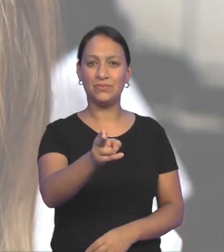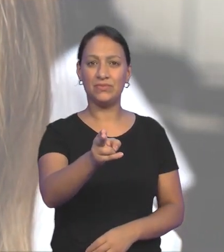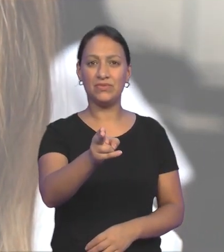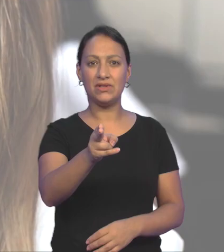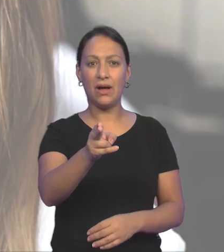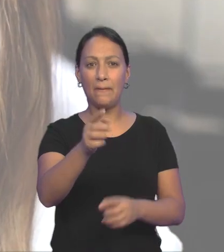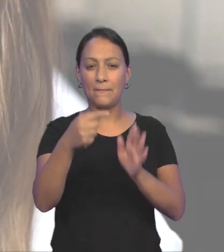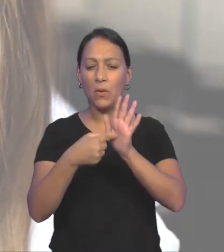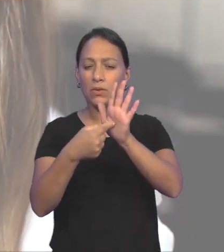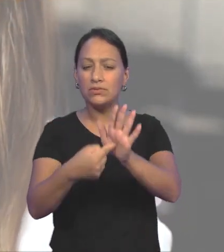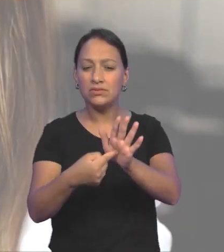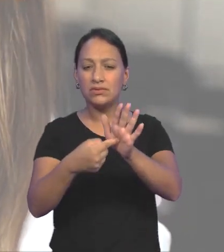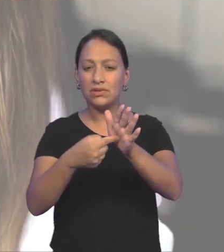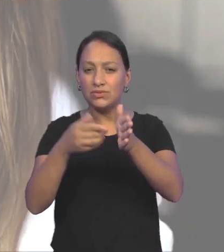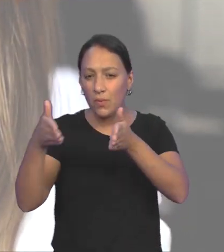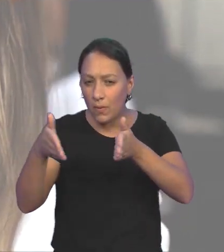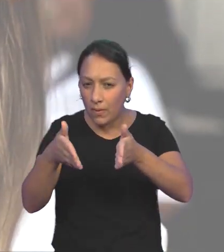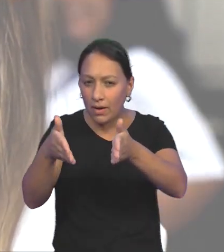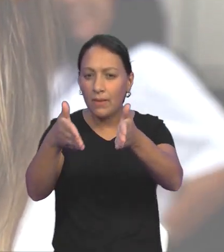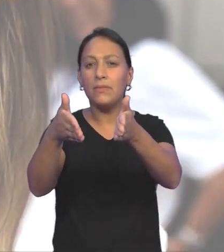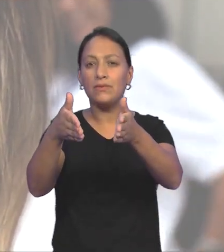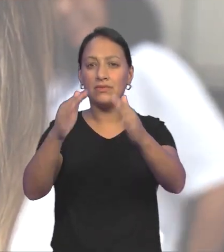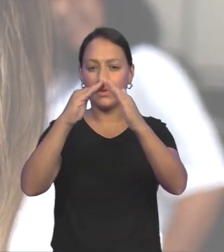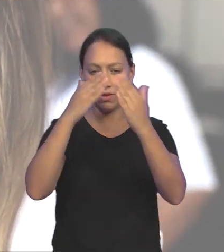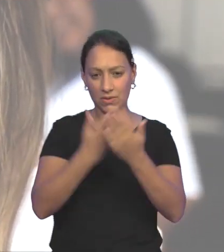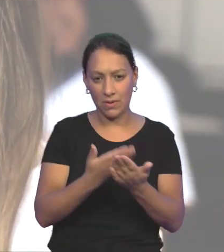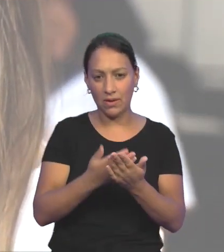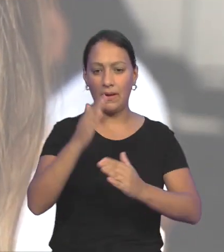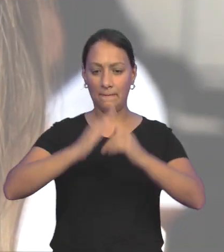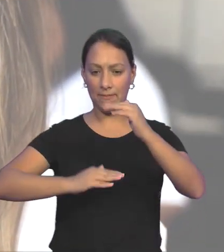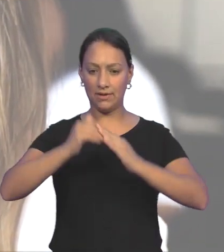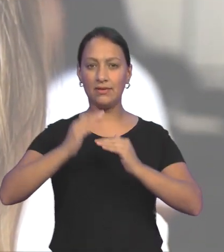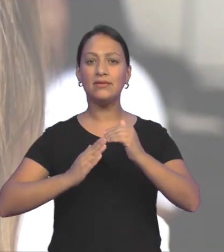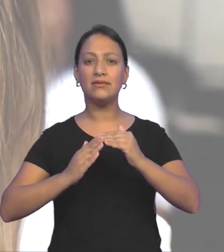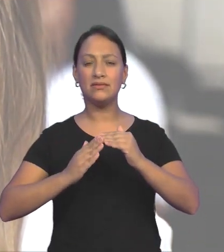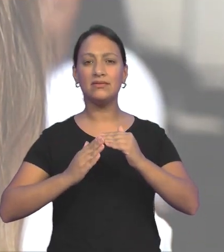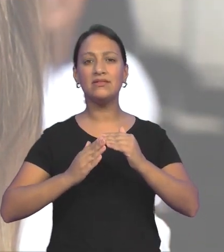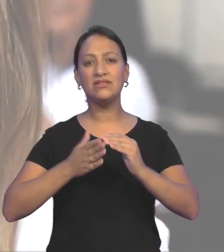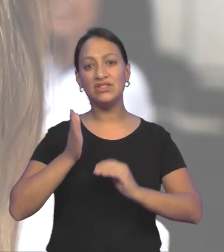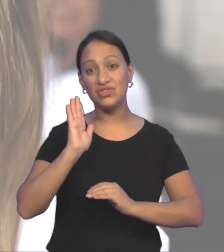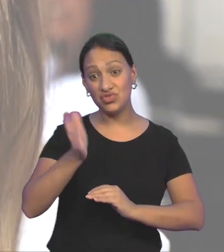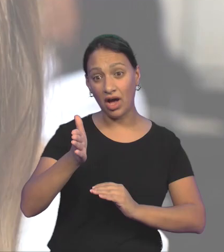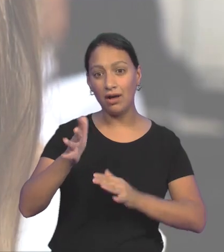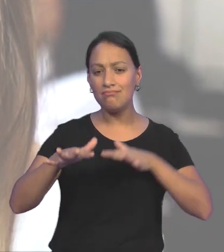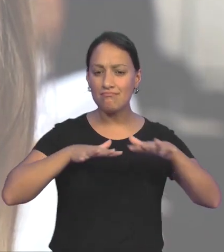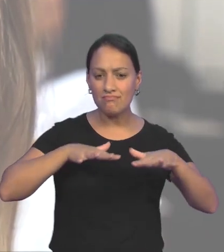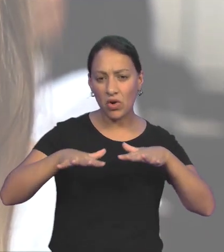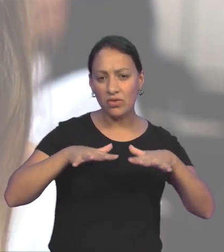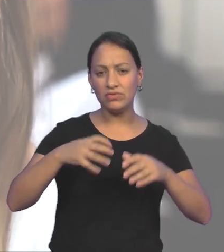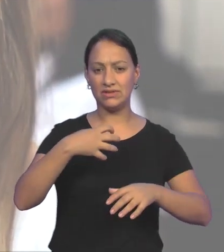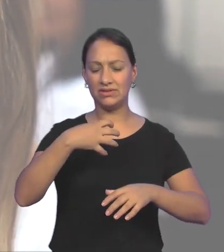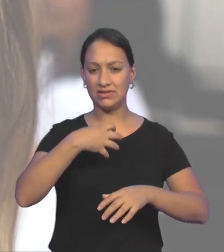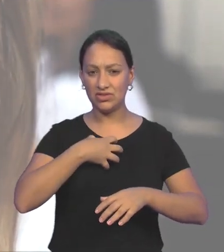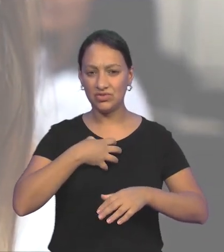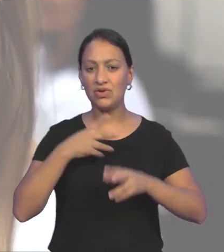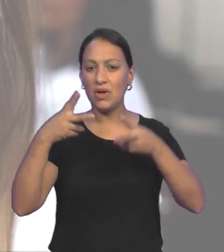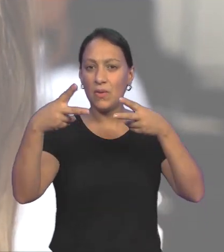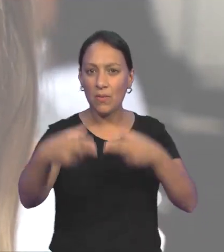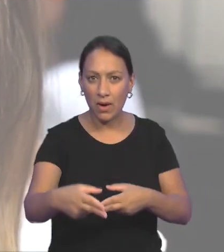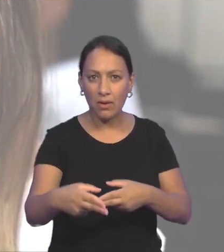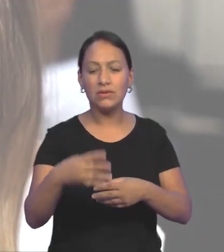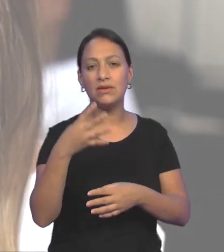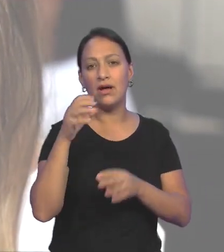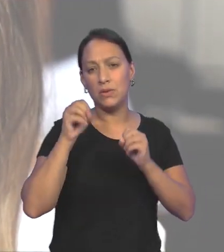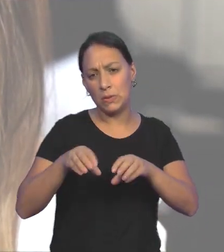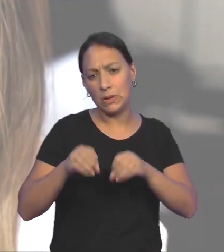continuar traçando a direção da escola de aplicação que tanto já se move nesse sentido